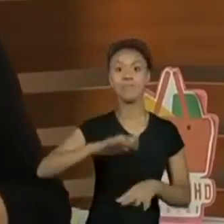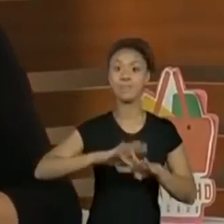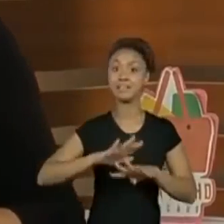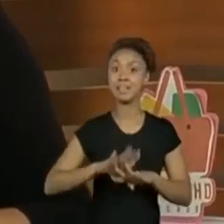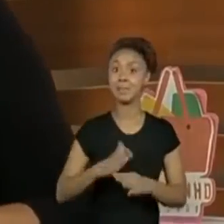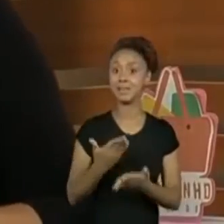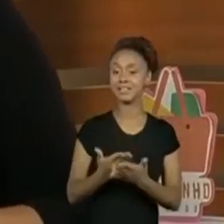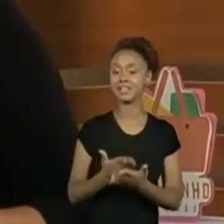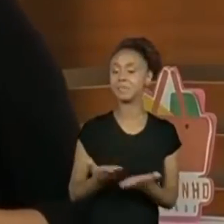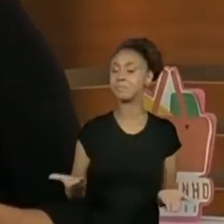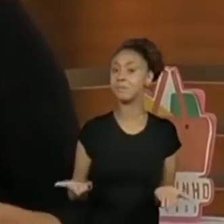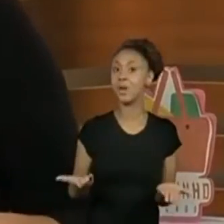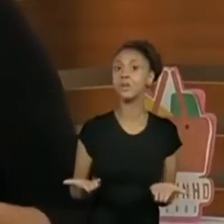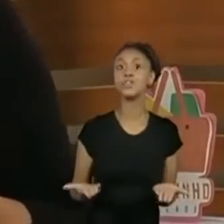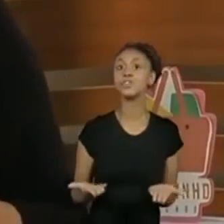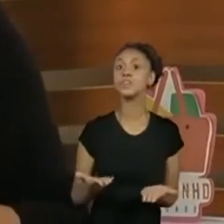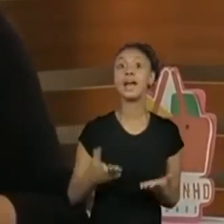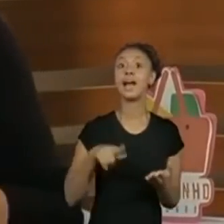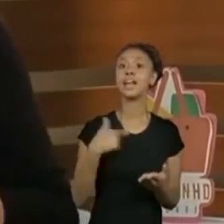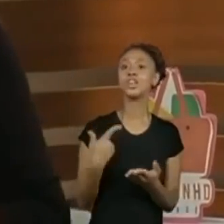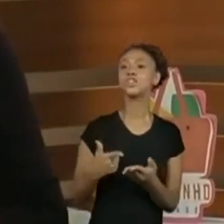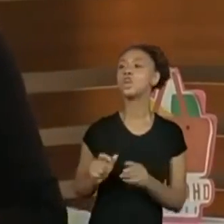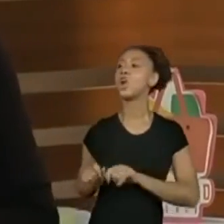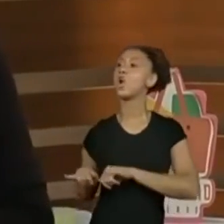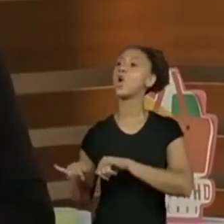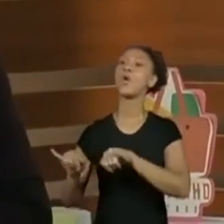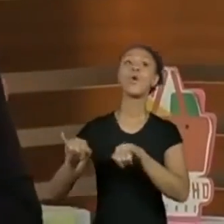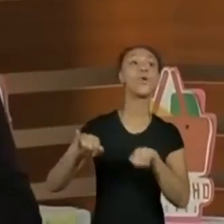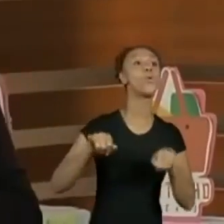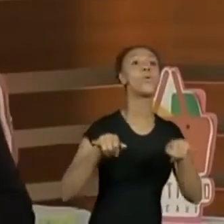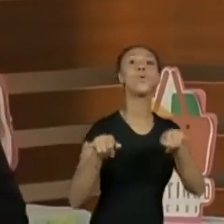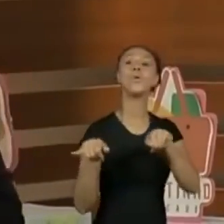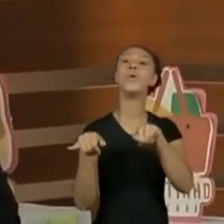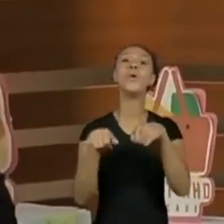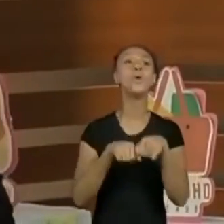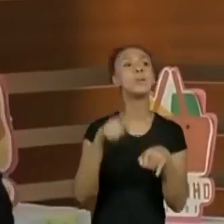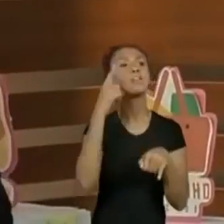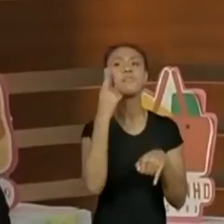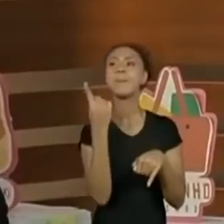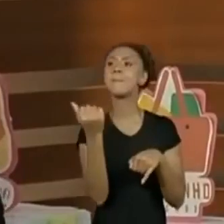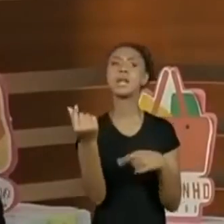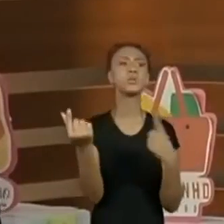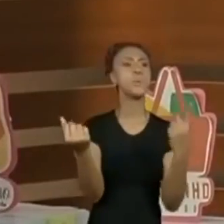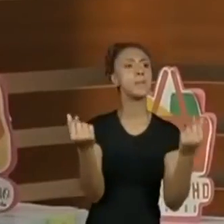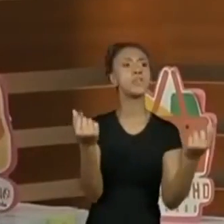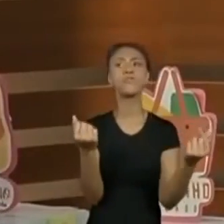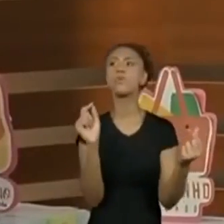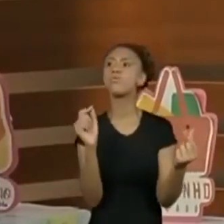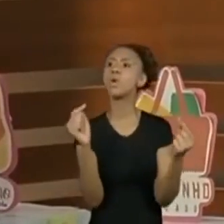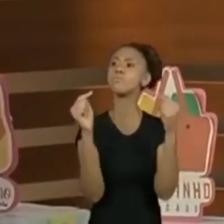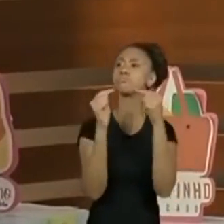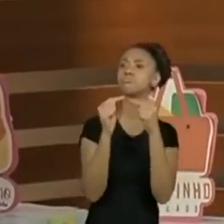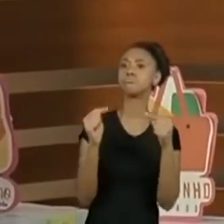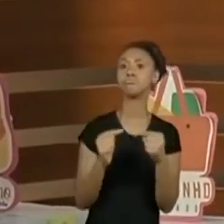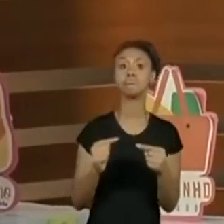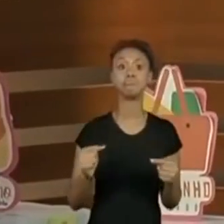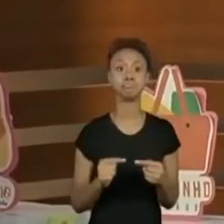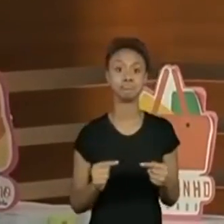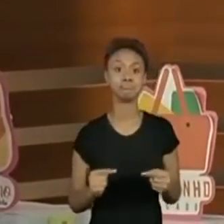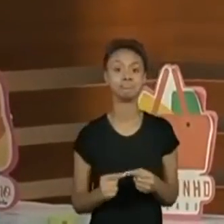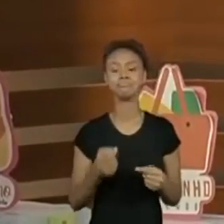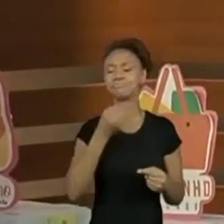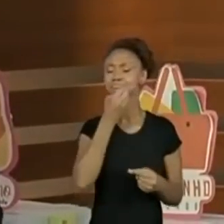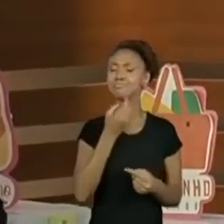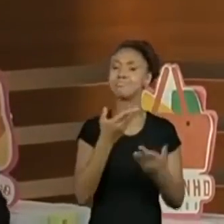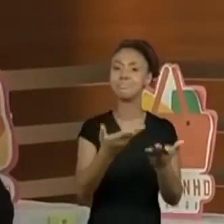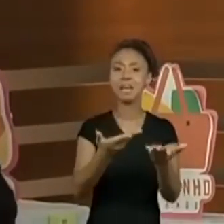e hoje nós vamos às compras e vamos comparar preços para buscar aí algumas equivalências, tá bom? Muito